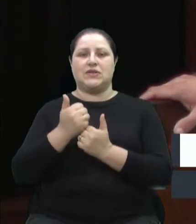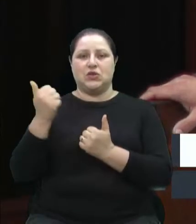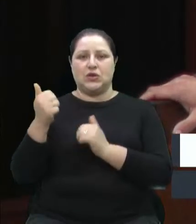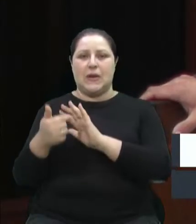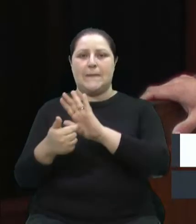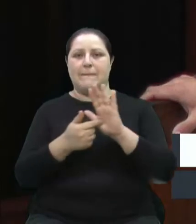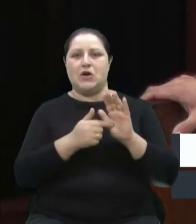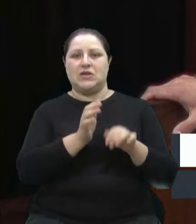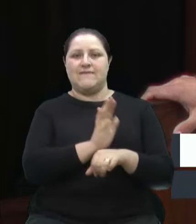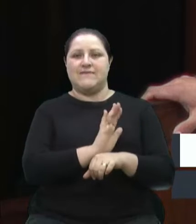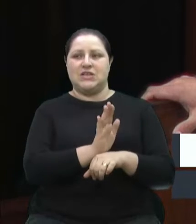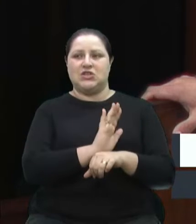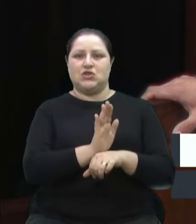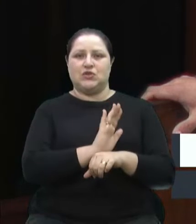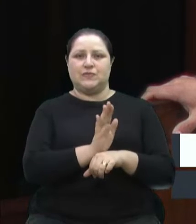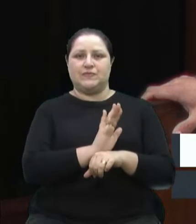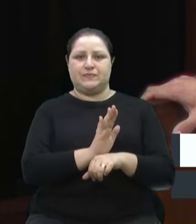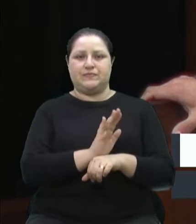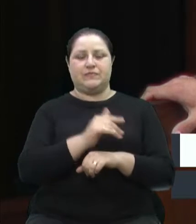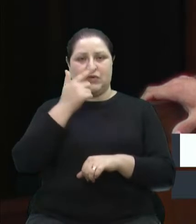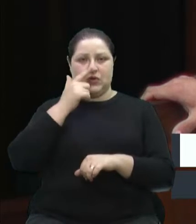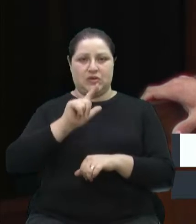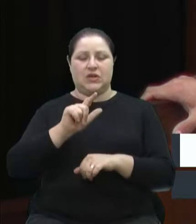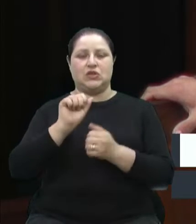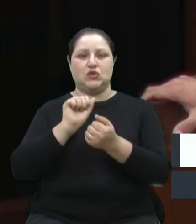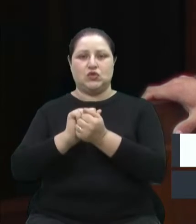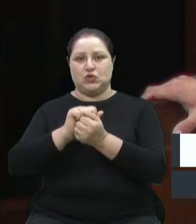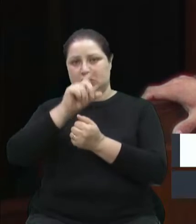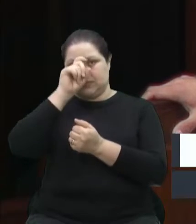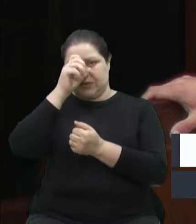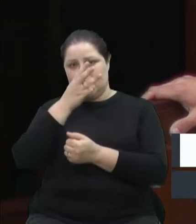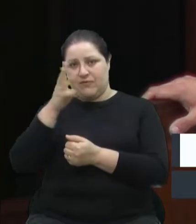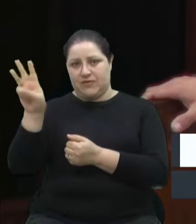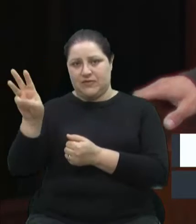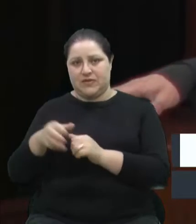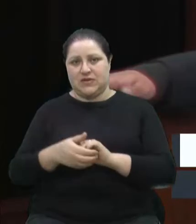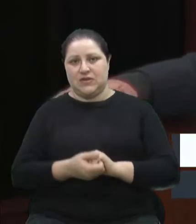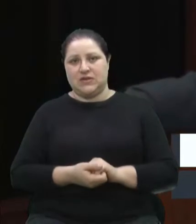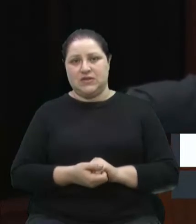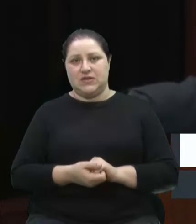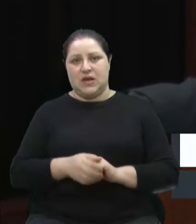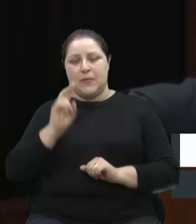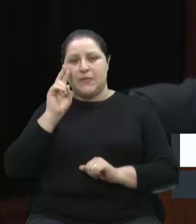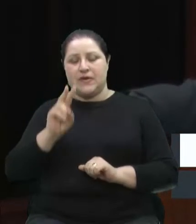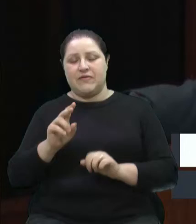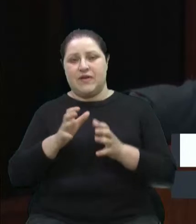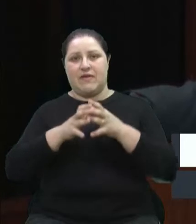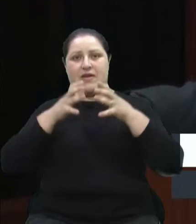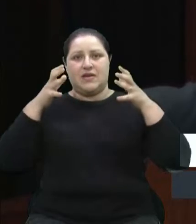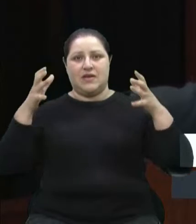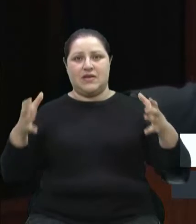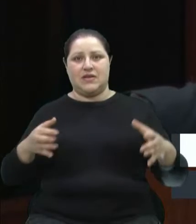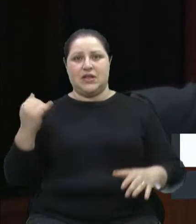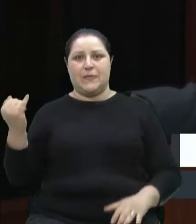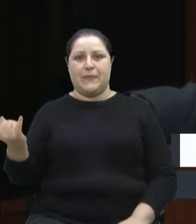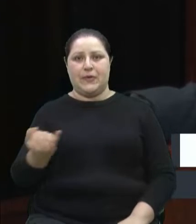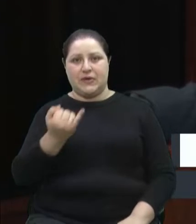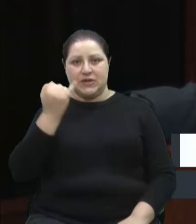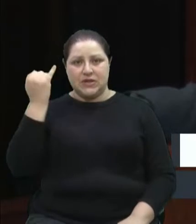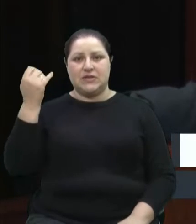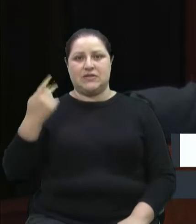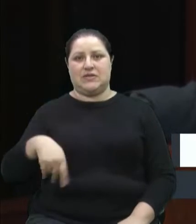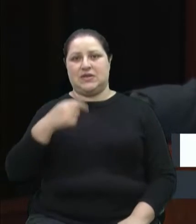um vídeo que a gente conseguiu juntamente do Hospital Vivi Ramos para ver a grandeza e a importância para o